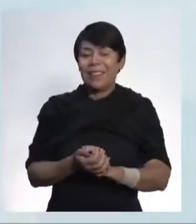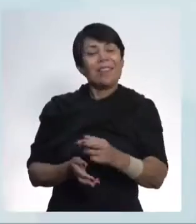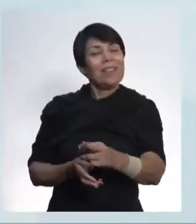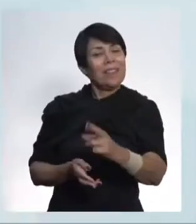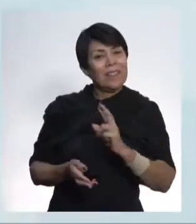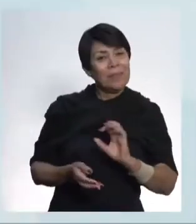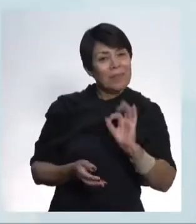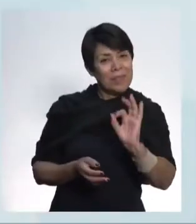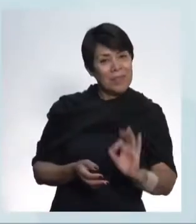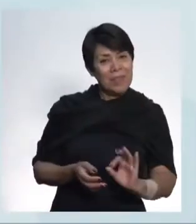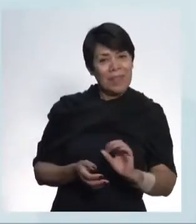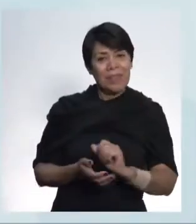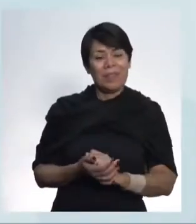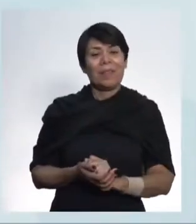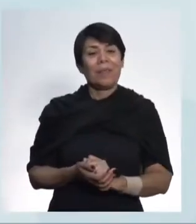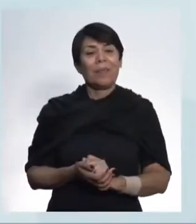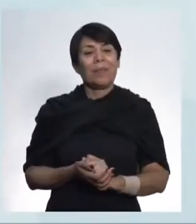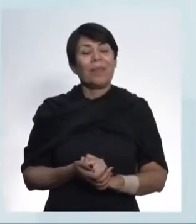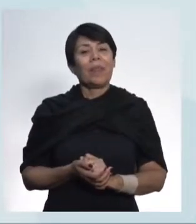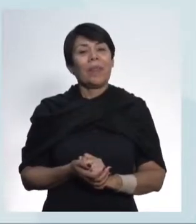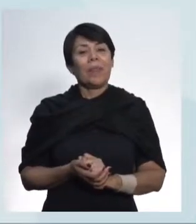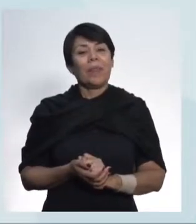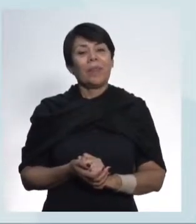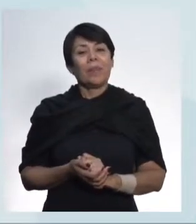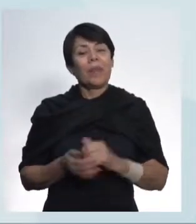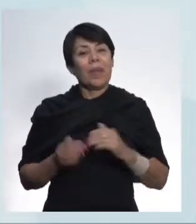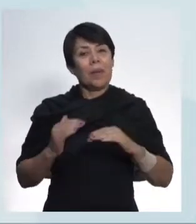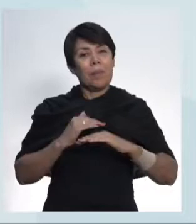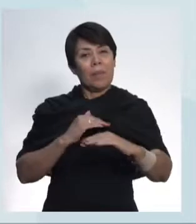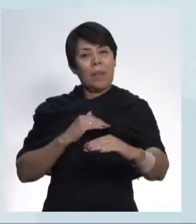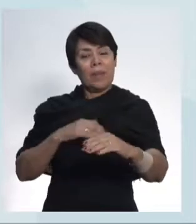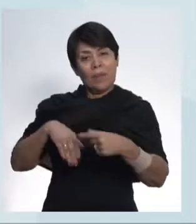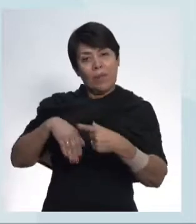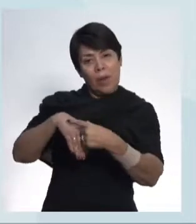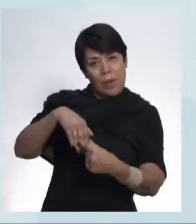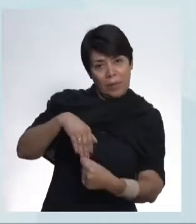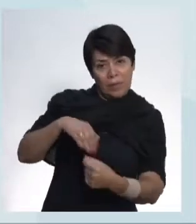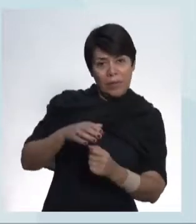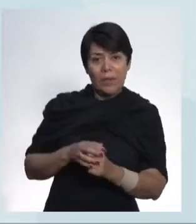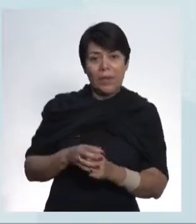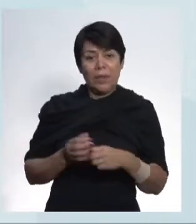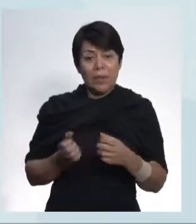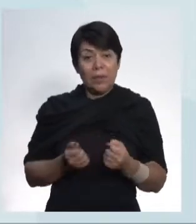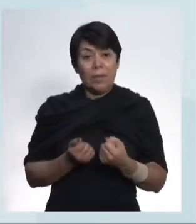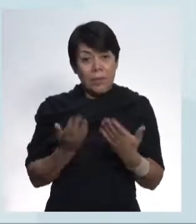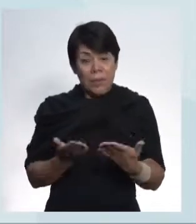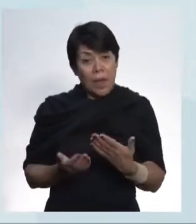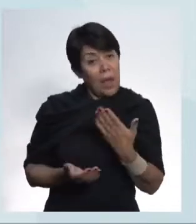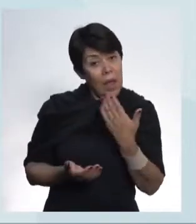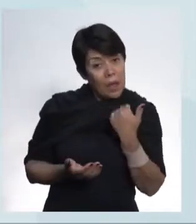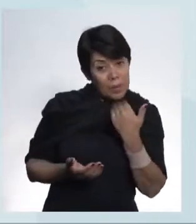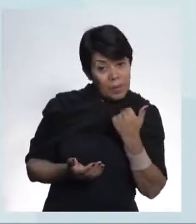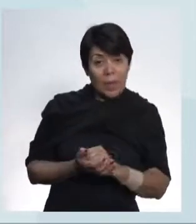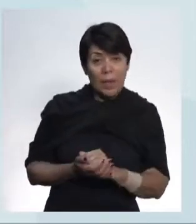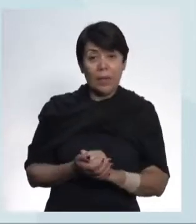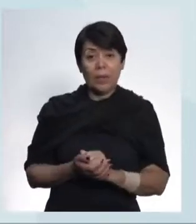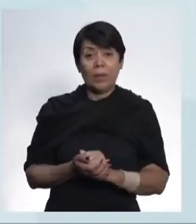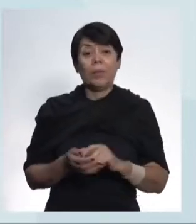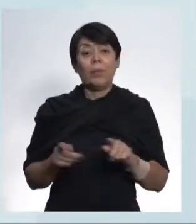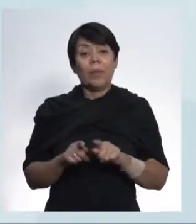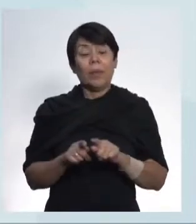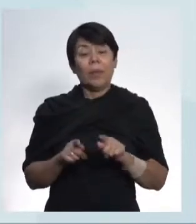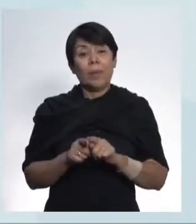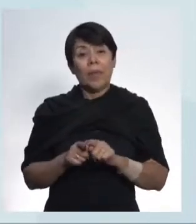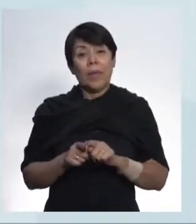aí da segunda questão aí. Qual a importância da plataforma continental? Fornece alimentos, recursos minerais e fontes